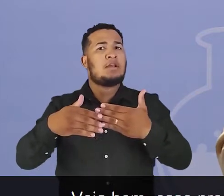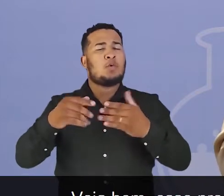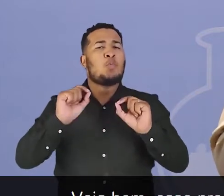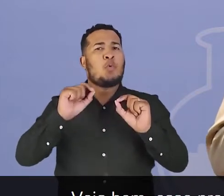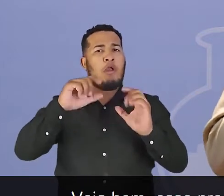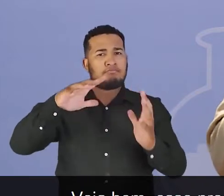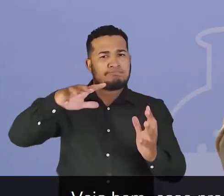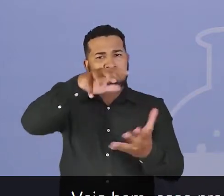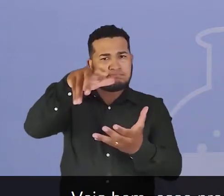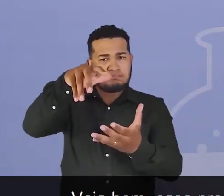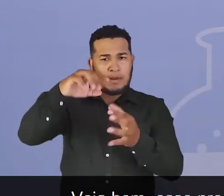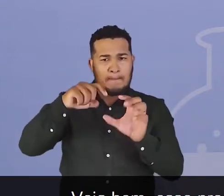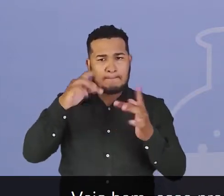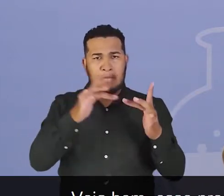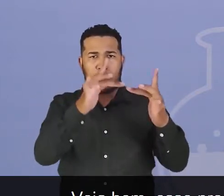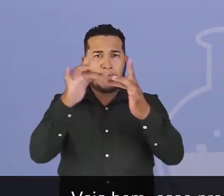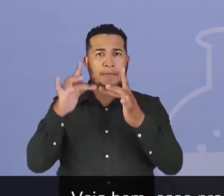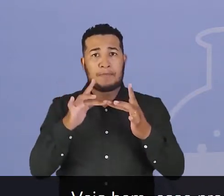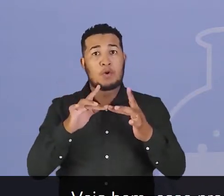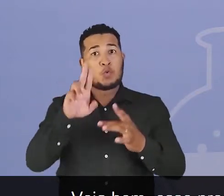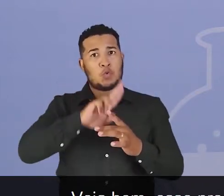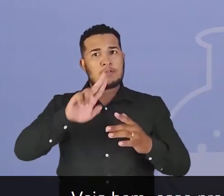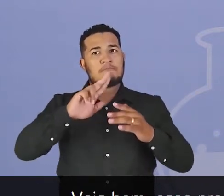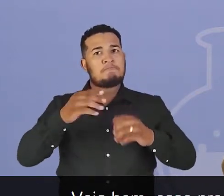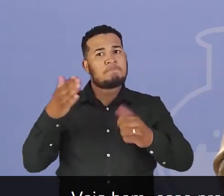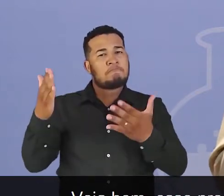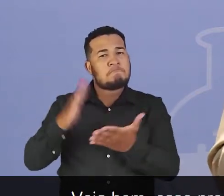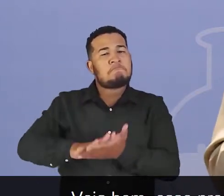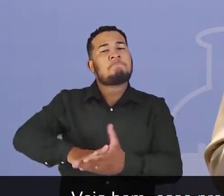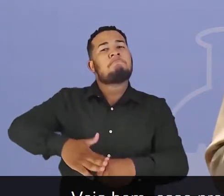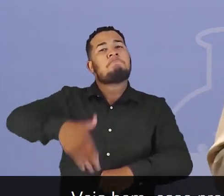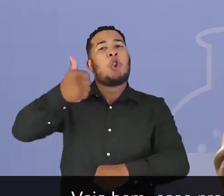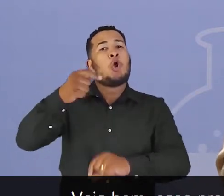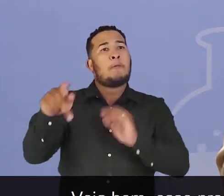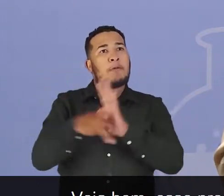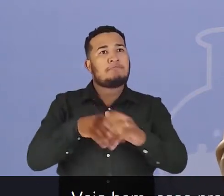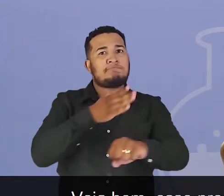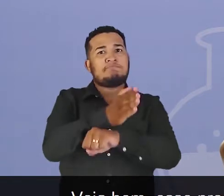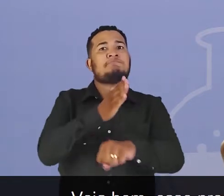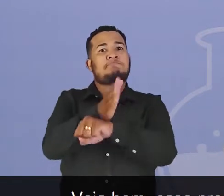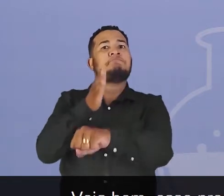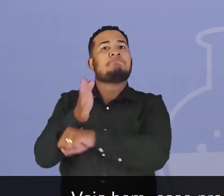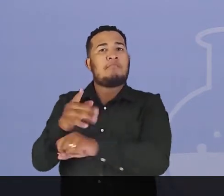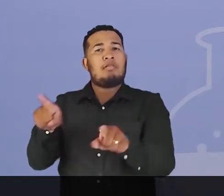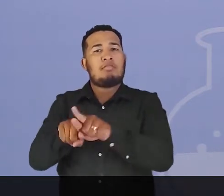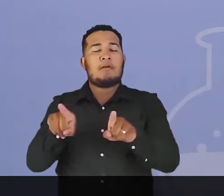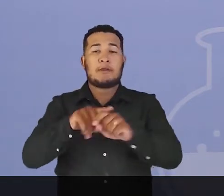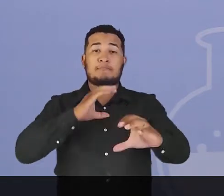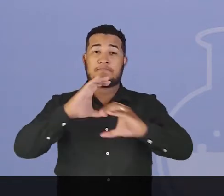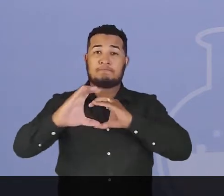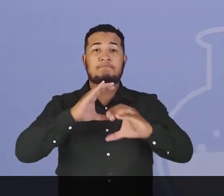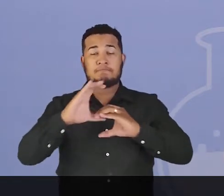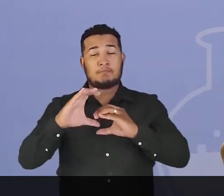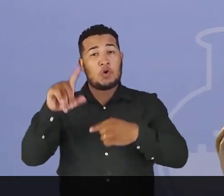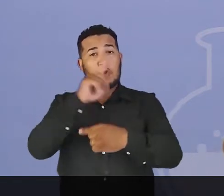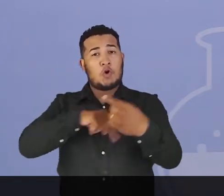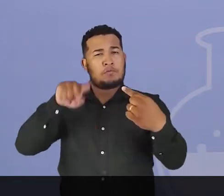de integração feito através da melhoria dos meios de transporte e dos meios de